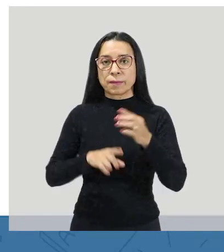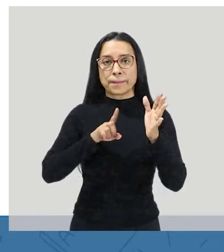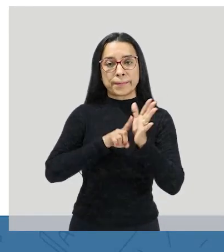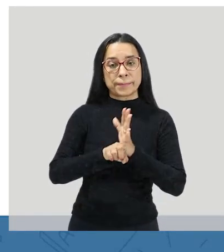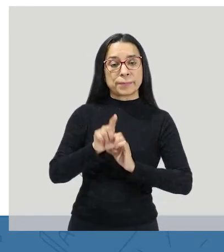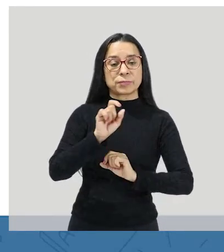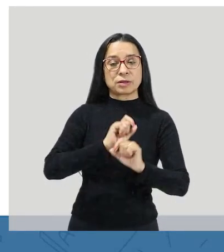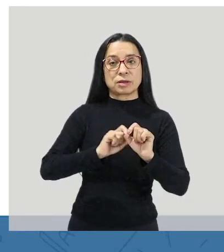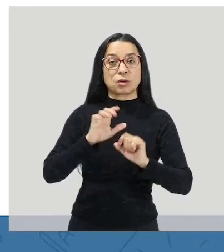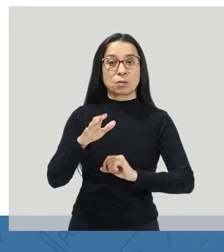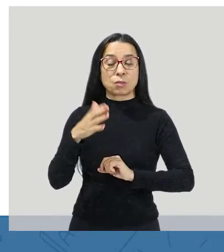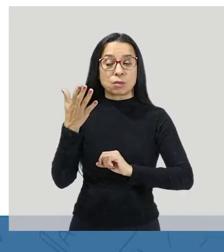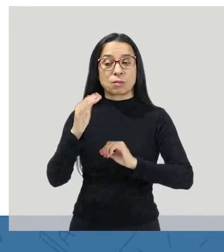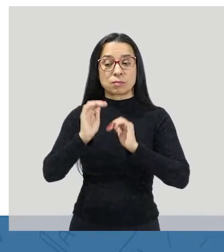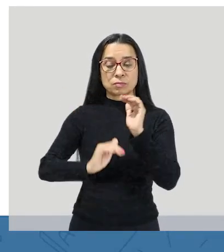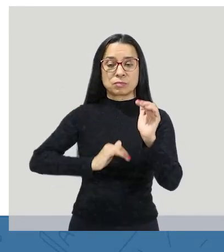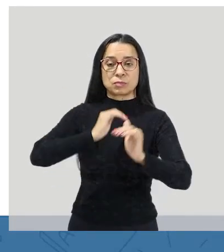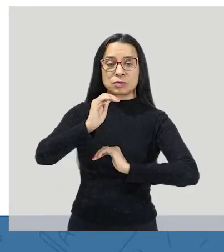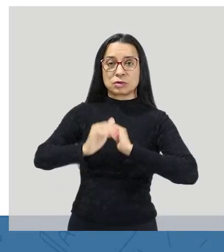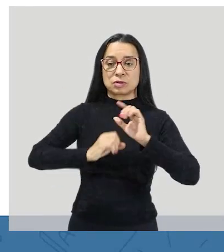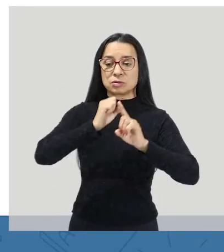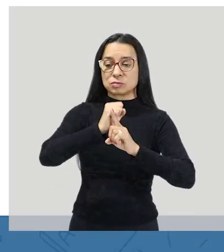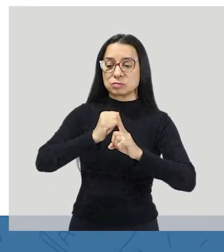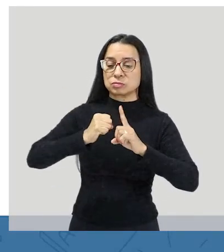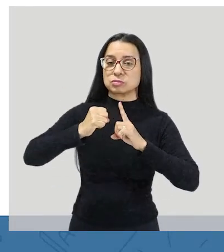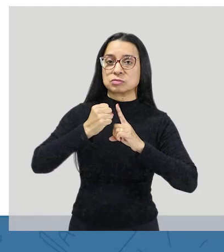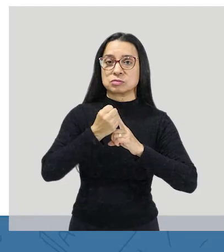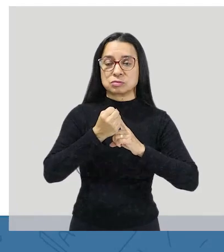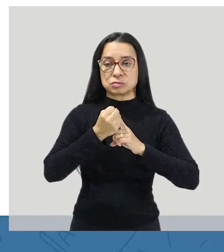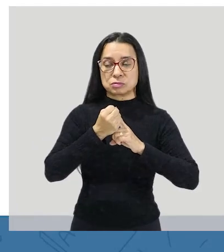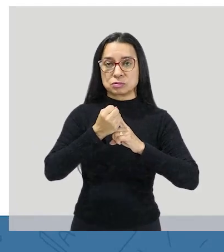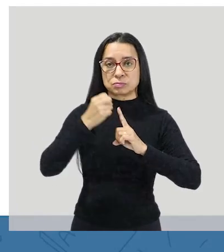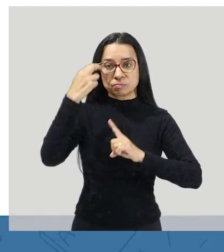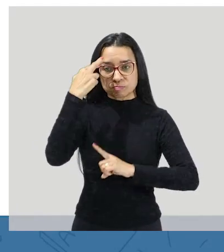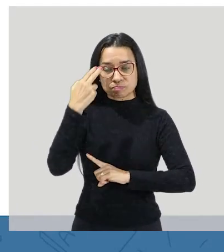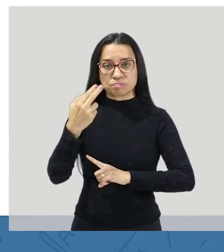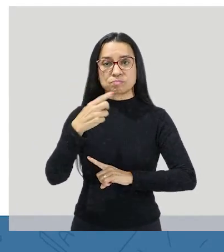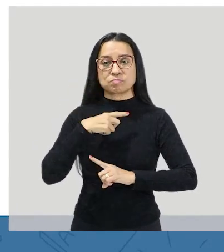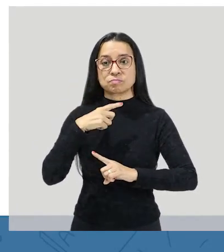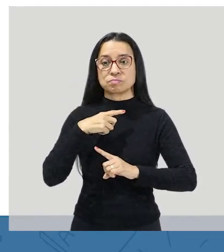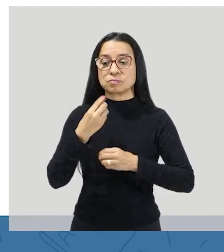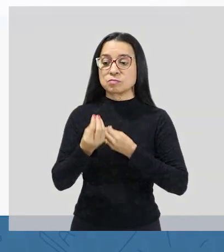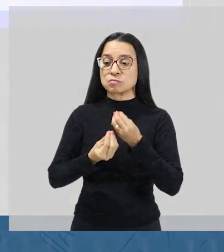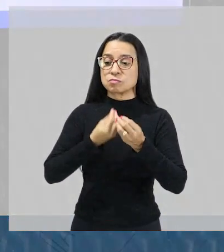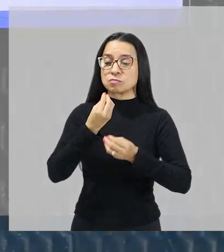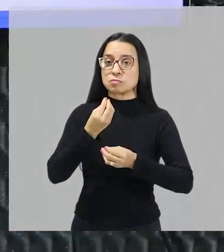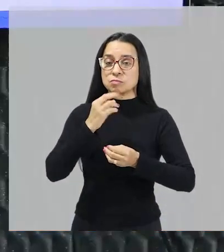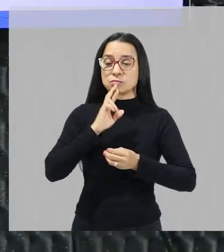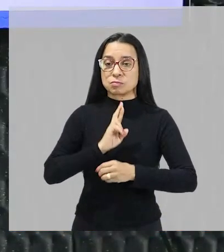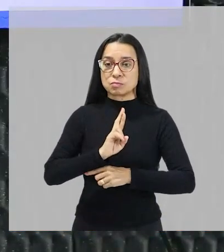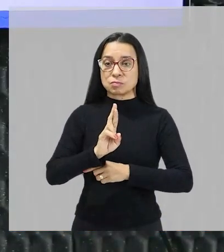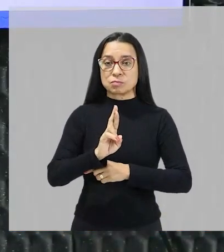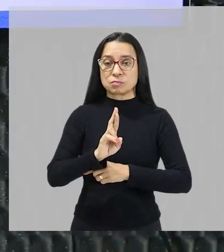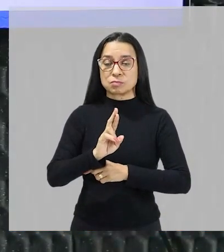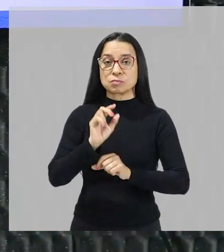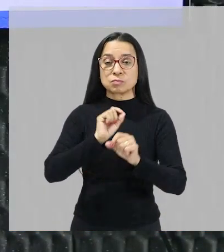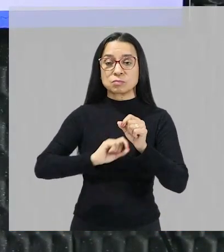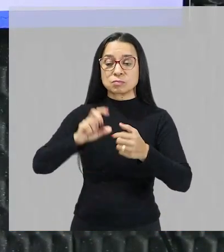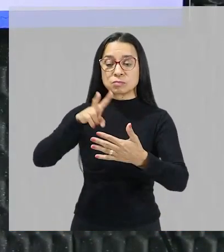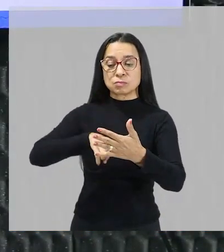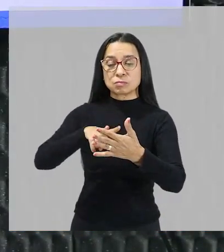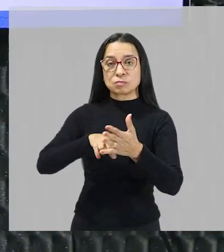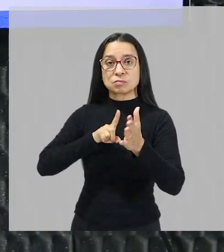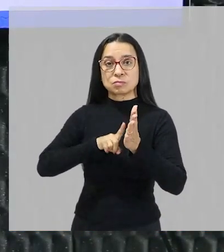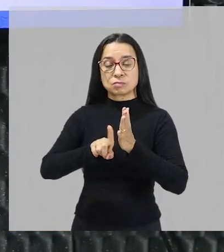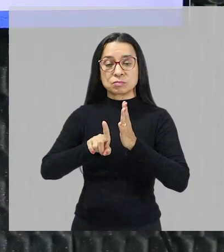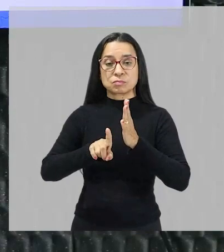é: qual é o processo sócio-histórico que tem como resultado o que a gente leu ali na questão,